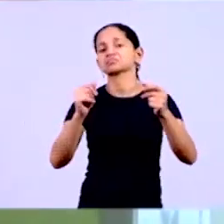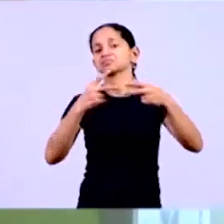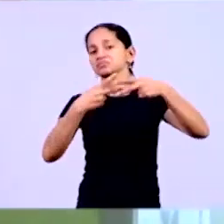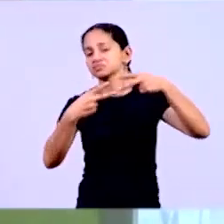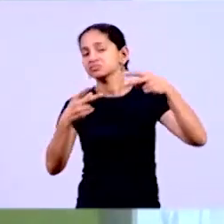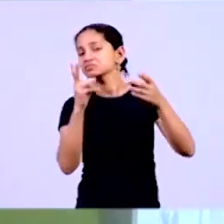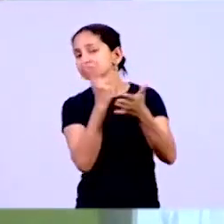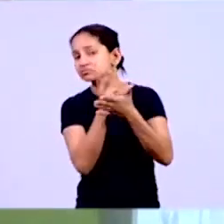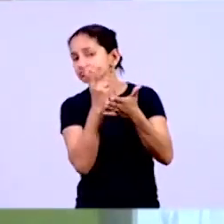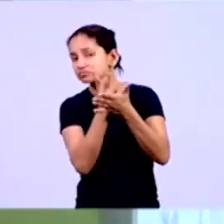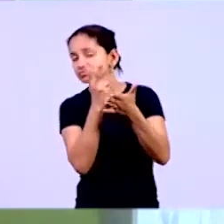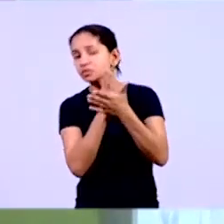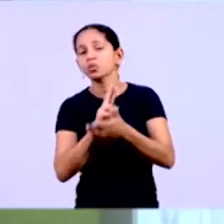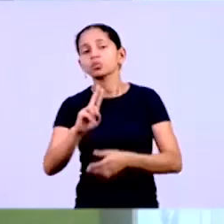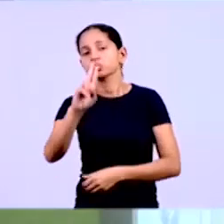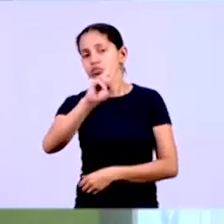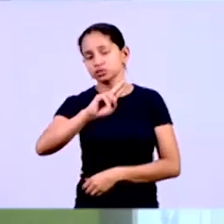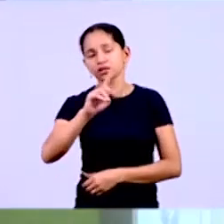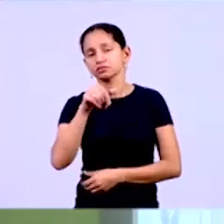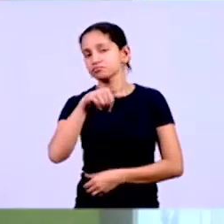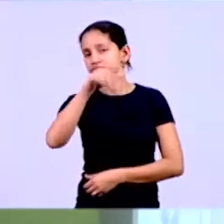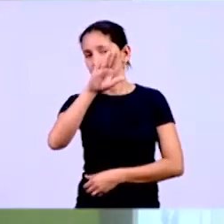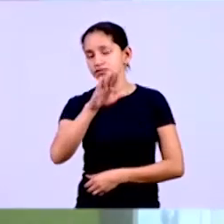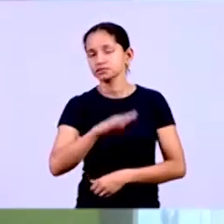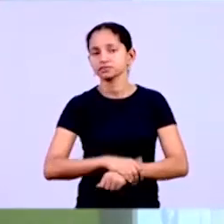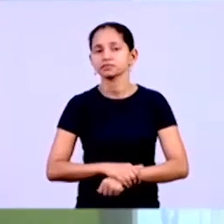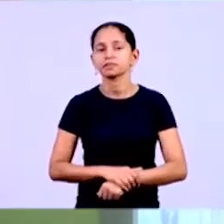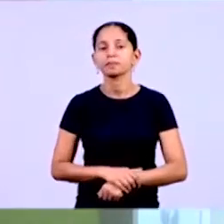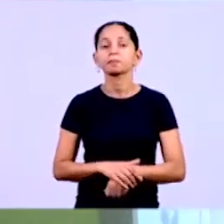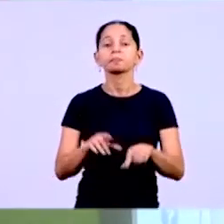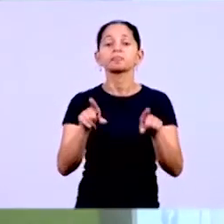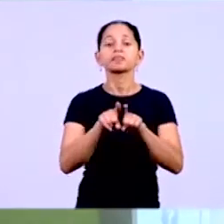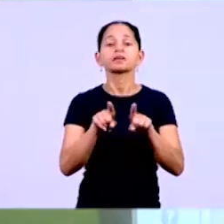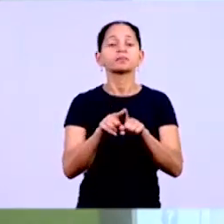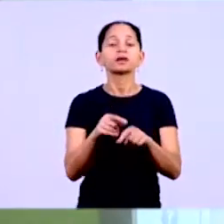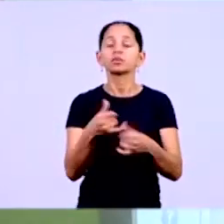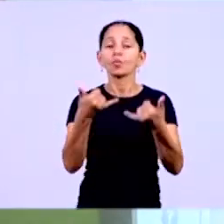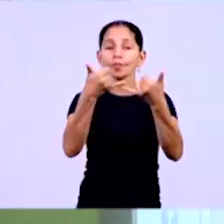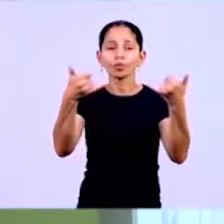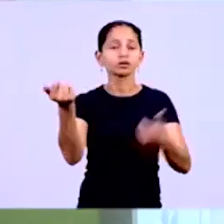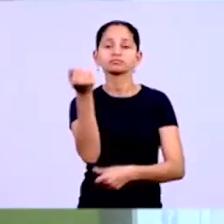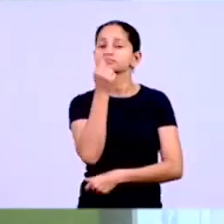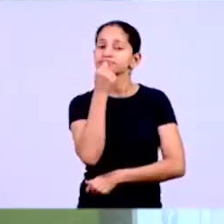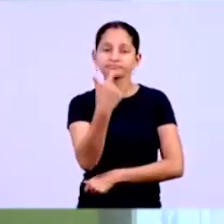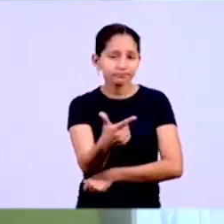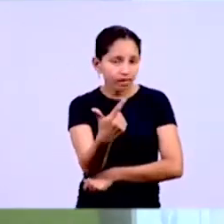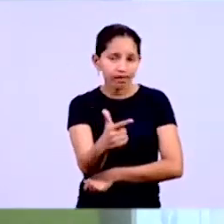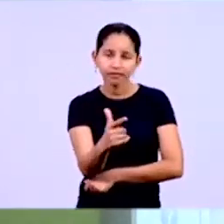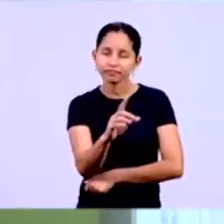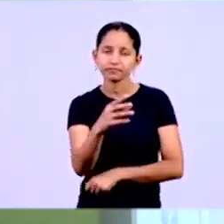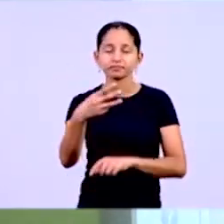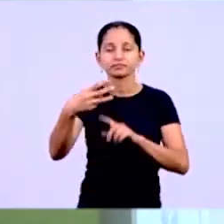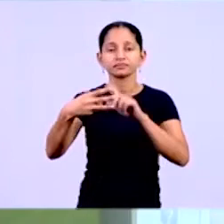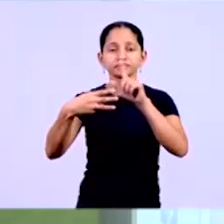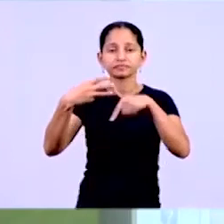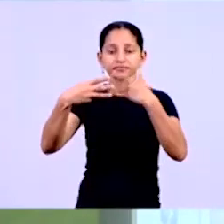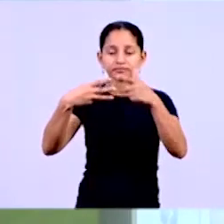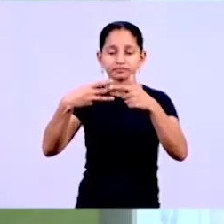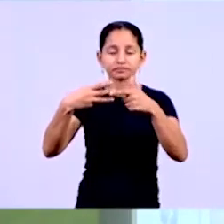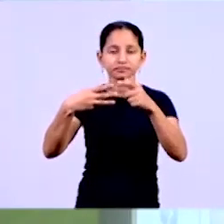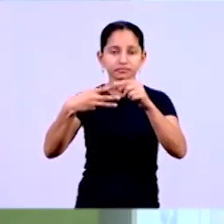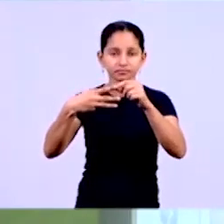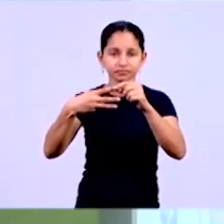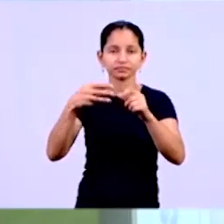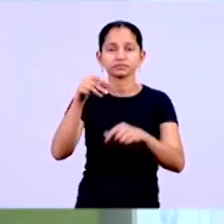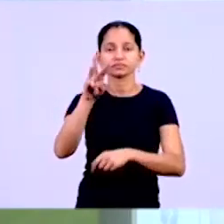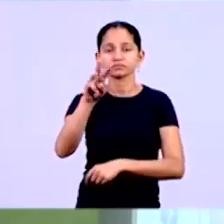2 mais usados. Como também uma maneira sem fio. Uma maneira sem fio nós temos 3 tipos importantes. É o Wi-Fi,